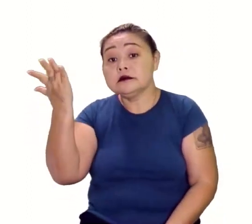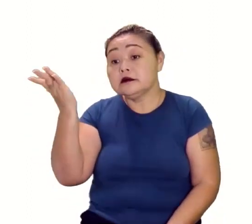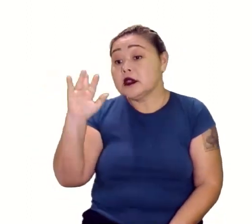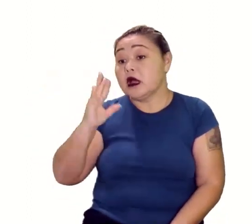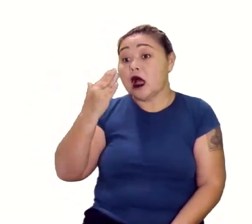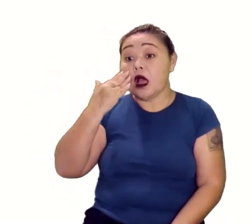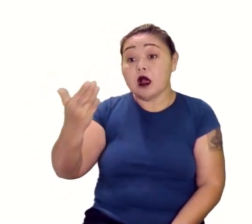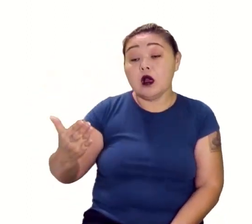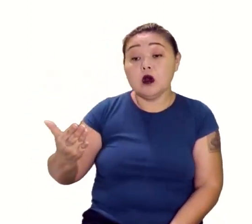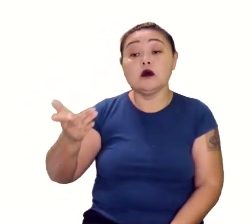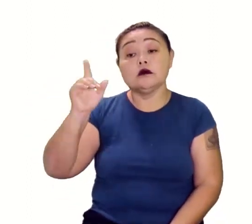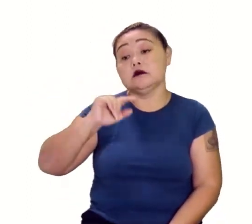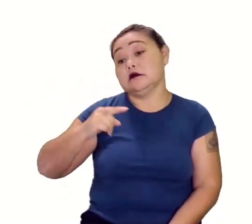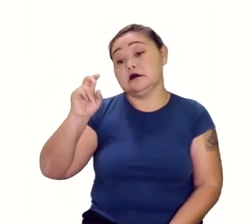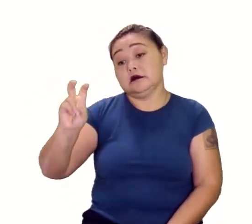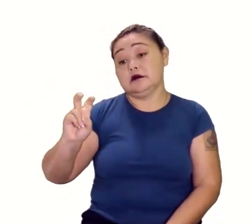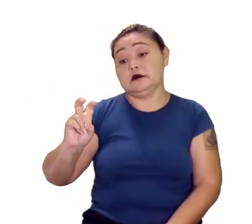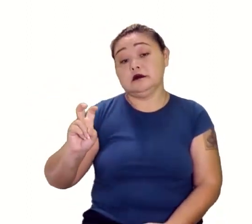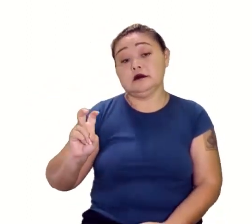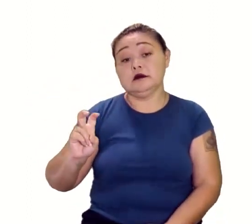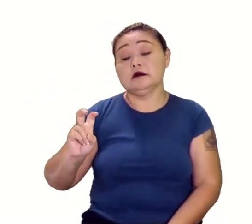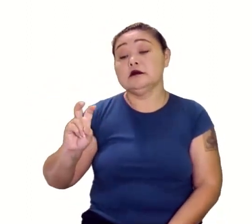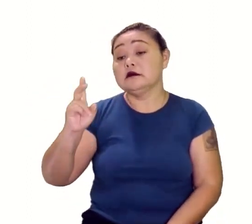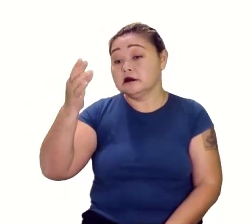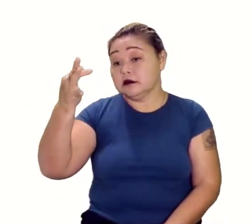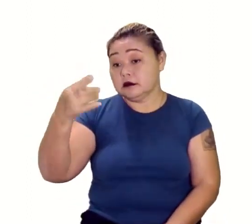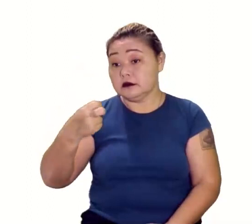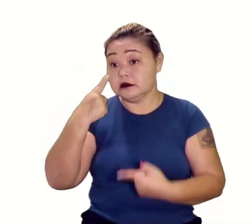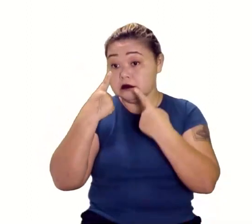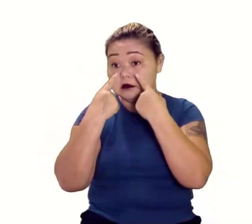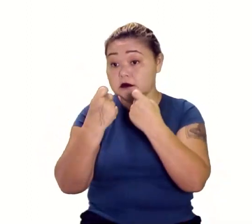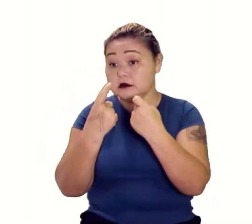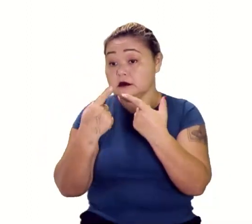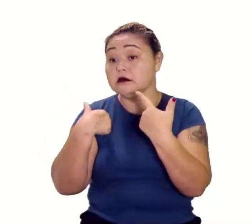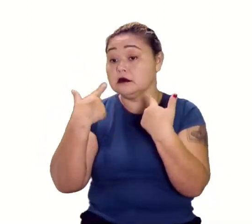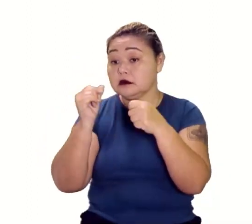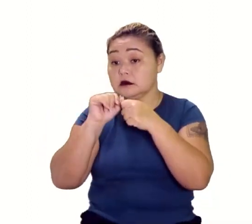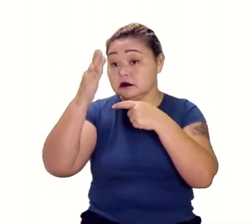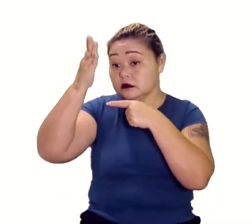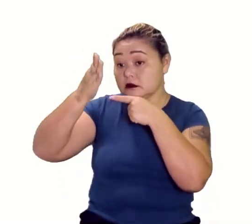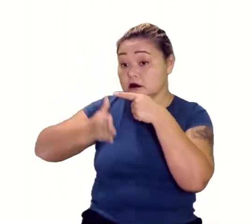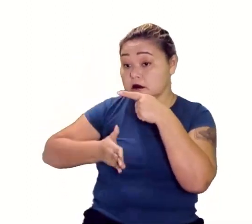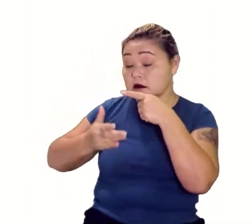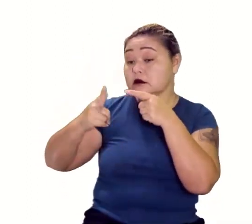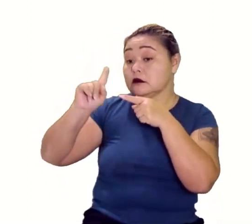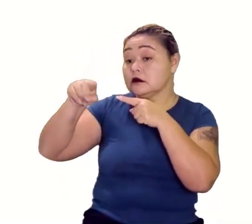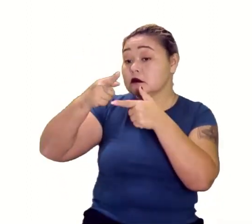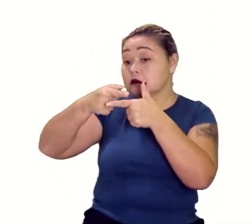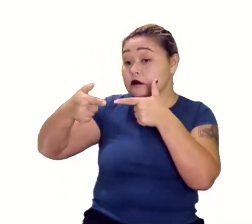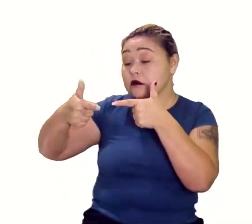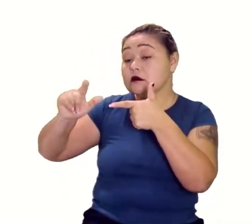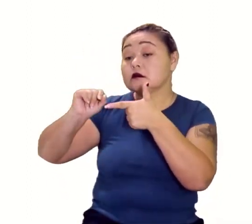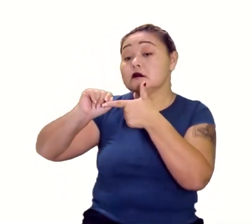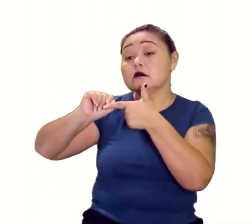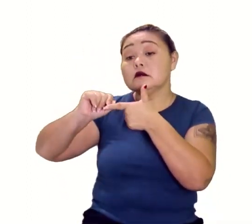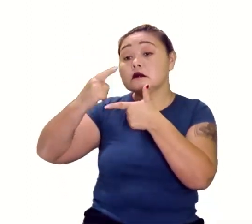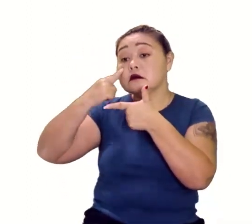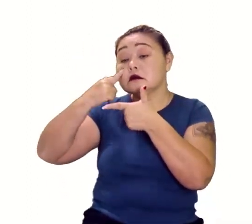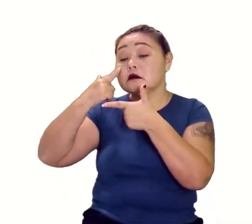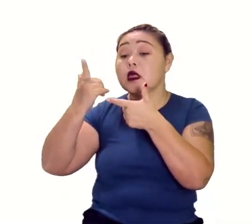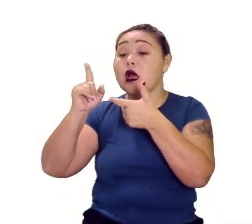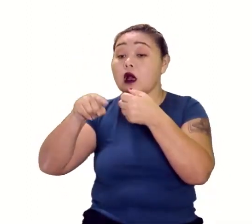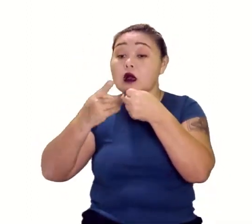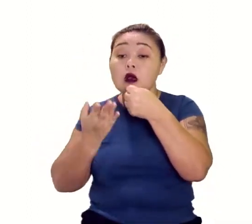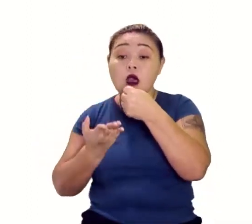já de cara pensa no 5. Isso. E um detalhe interessante para quem vai fatorar isso aqui é ficar atento ao